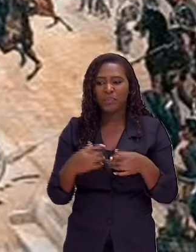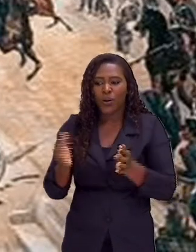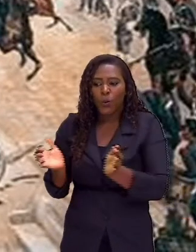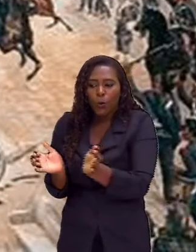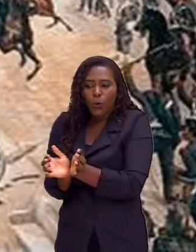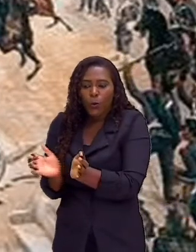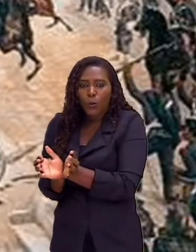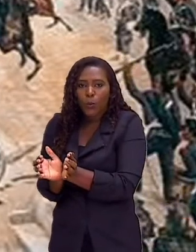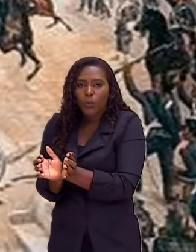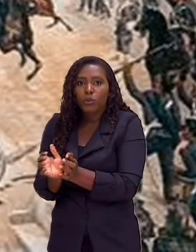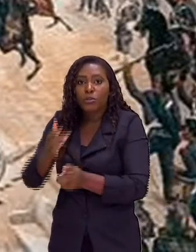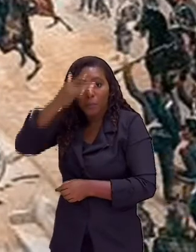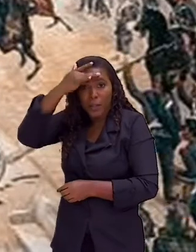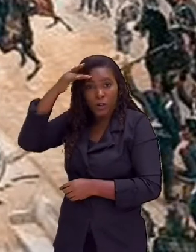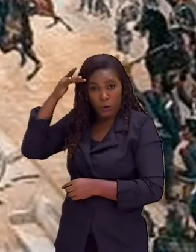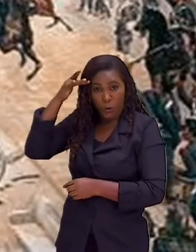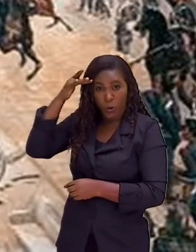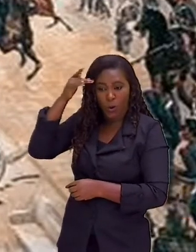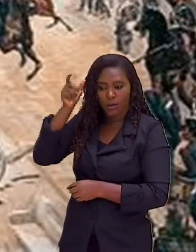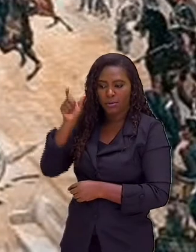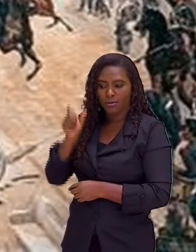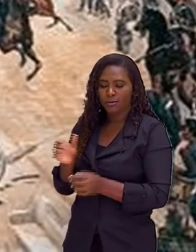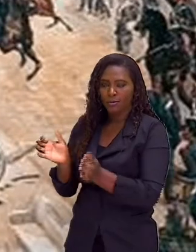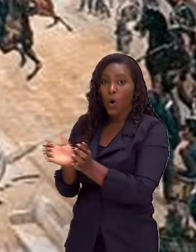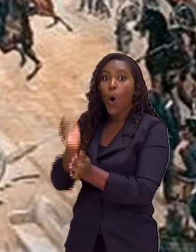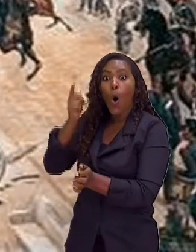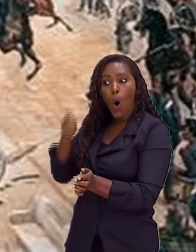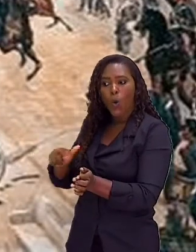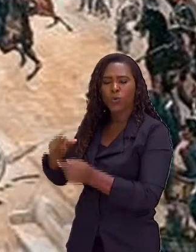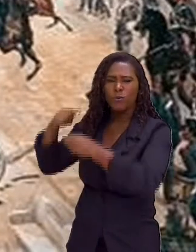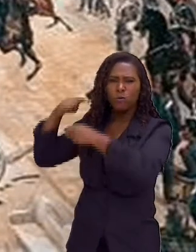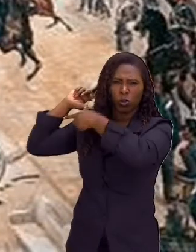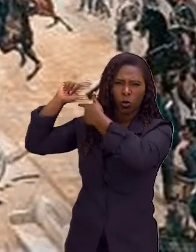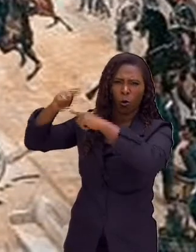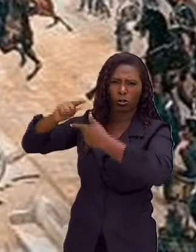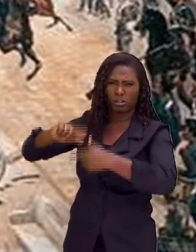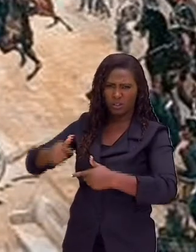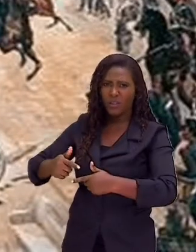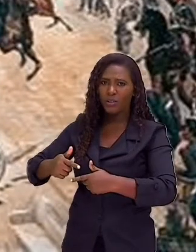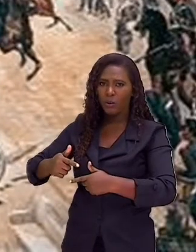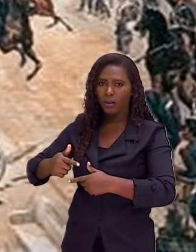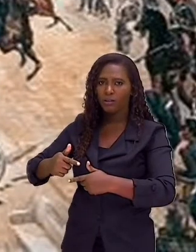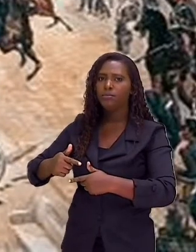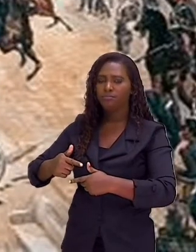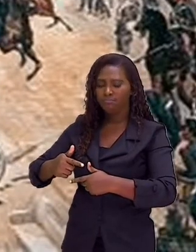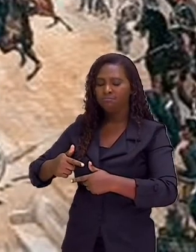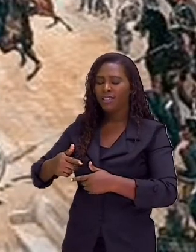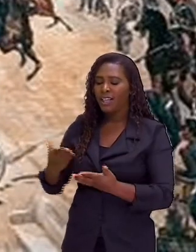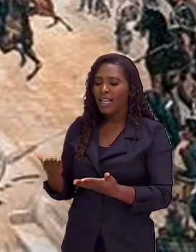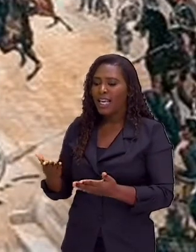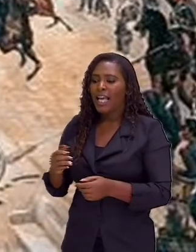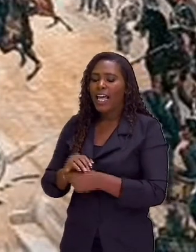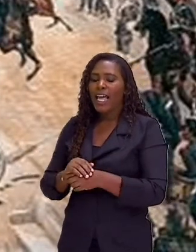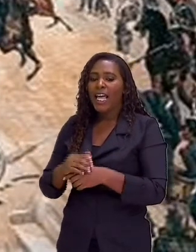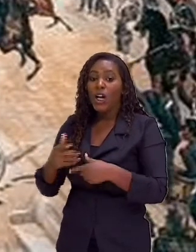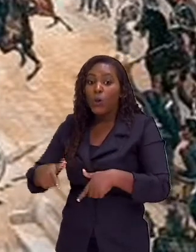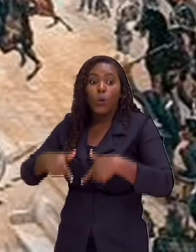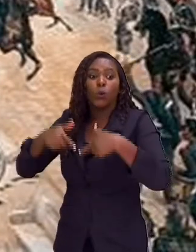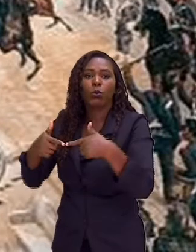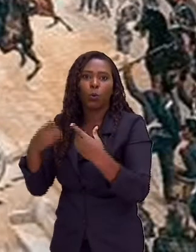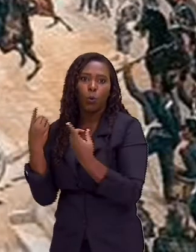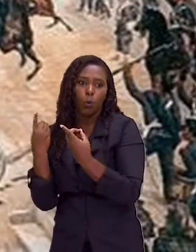regiões periféricas, aliados a grupos indígenas e mestiços, a liderança na luta pela